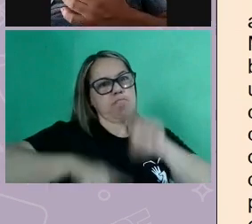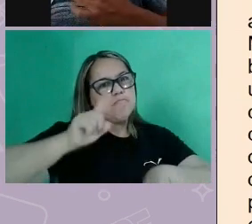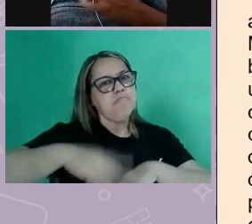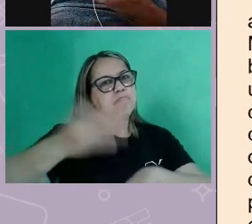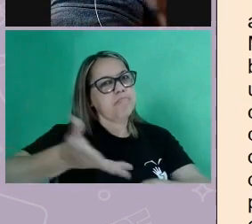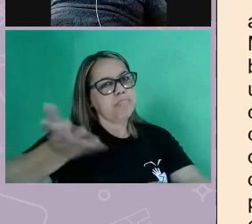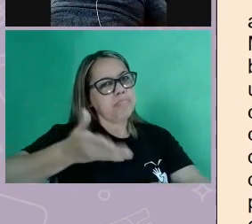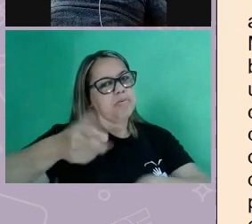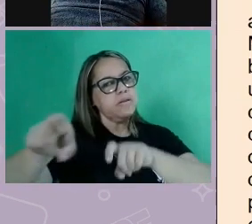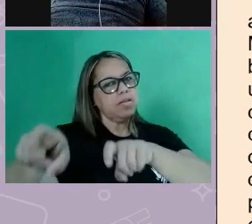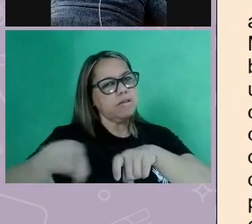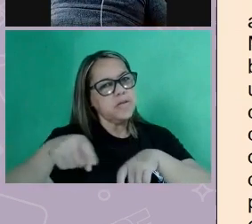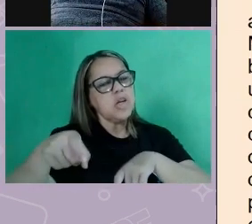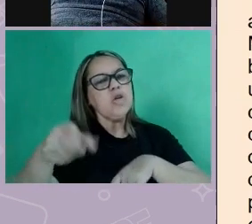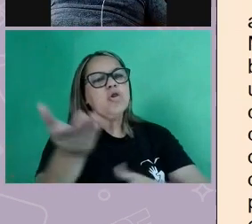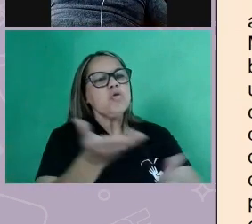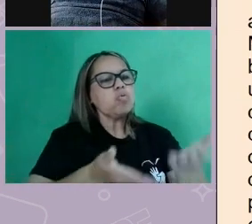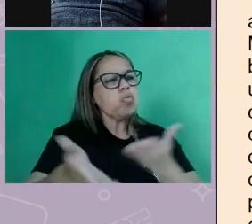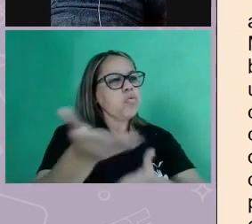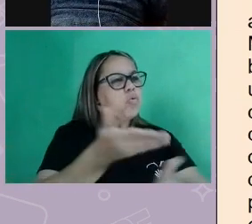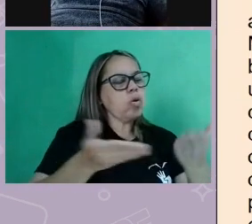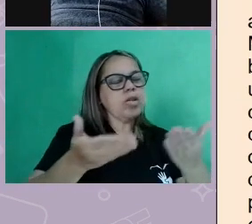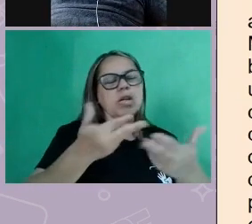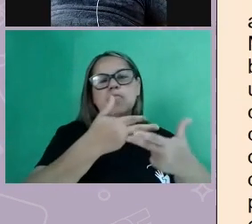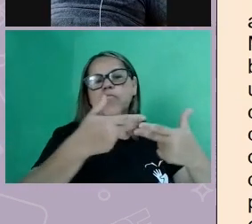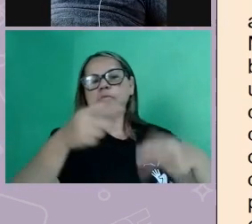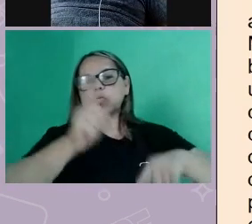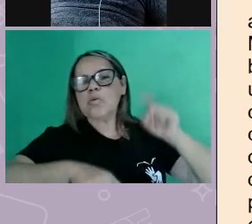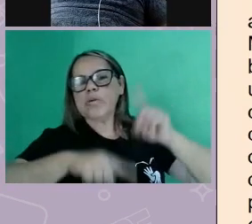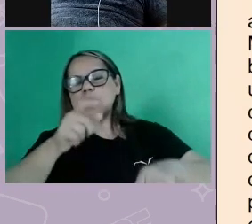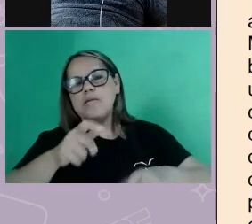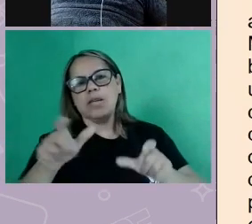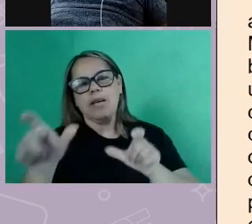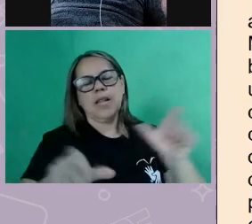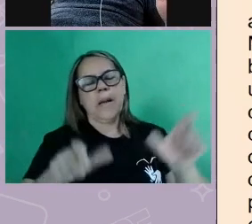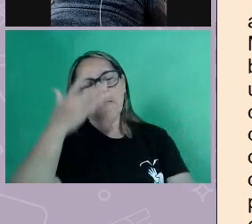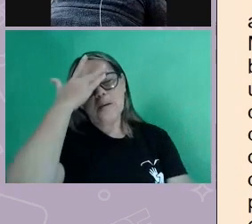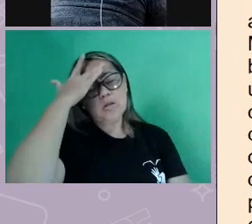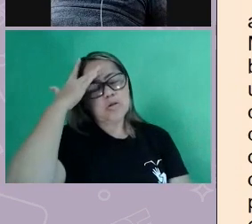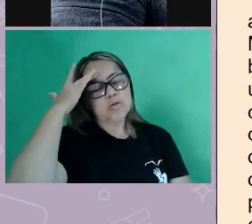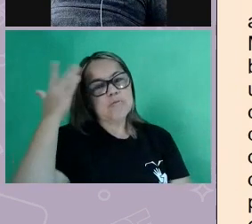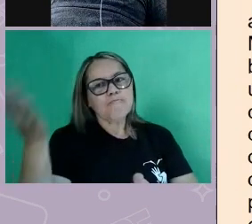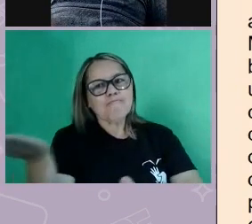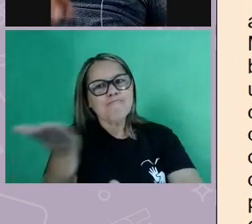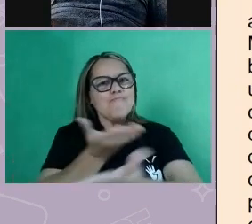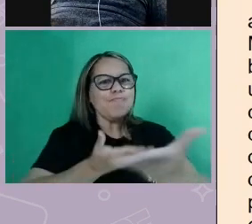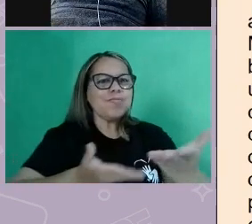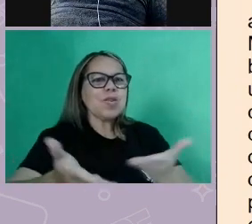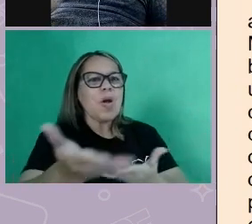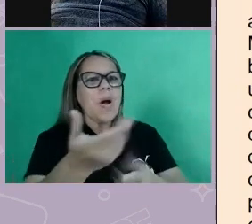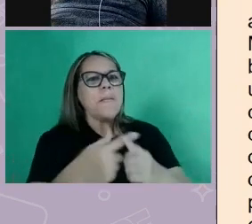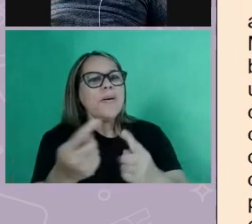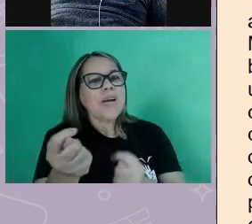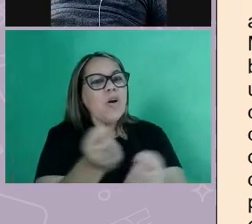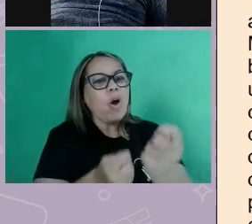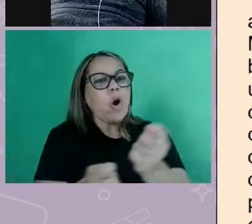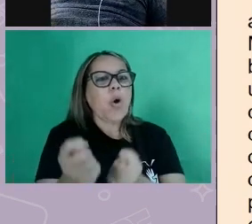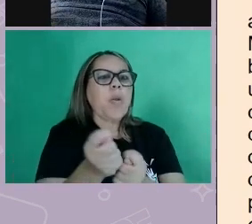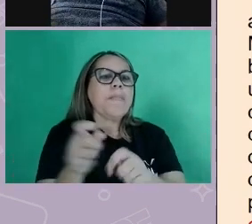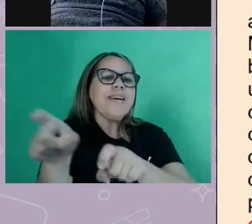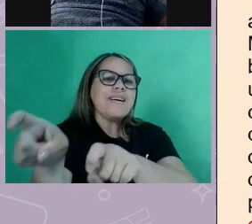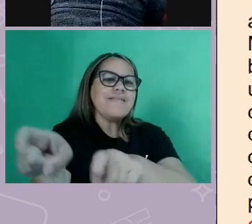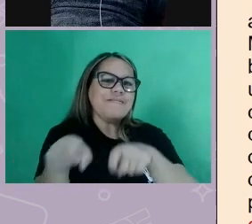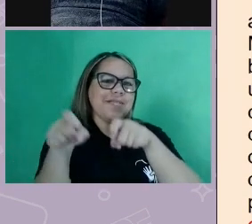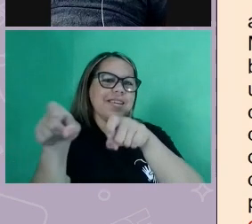trocas mais diretas de produtos e artigos entre pessoas certo? porque era uma economia basicamente agrária beleza?